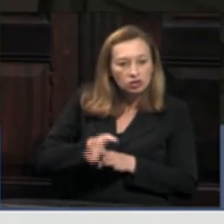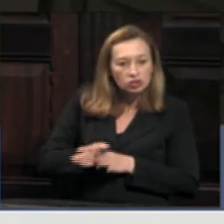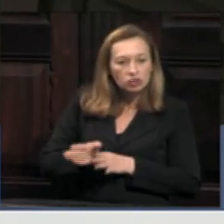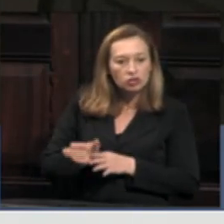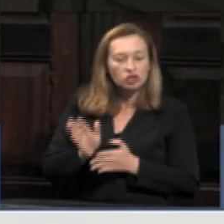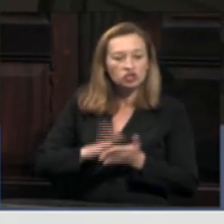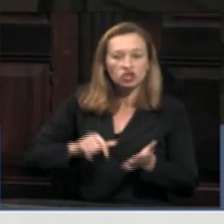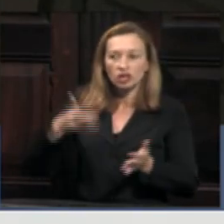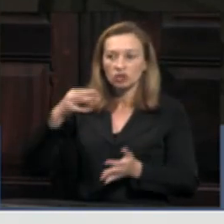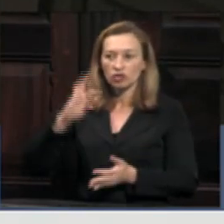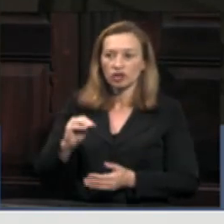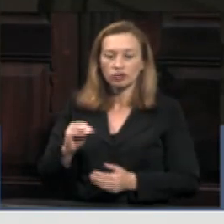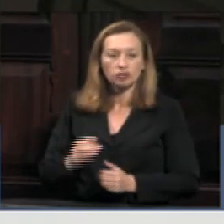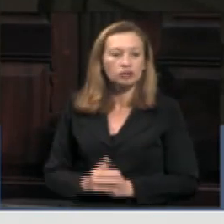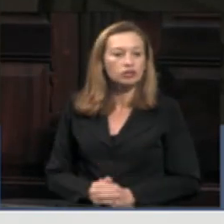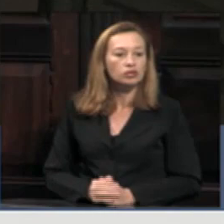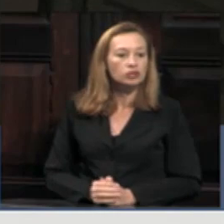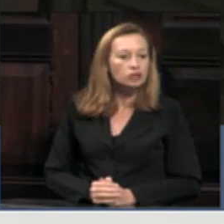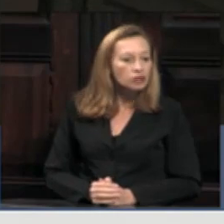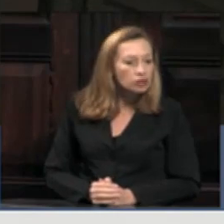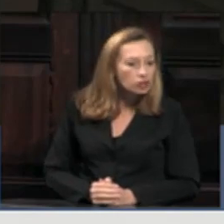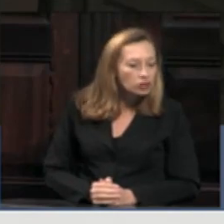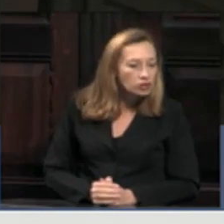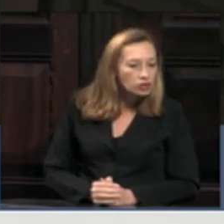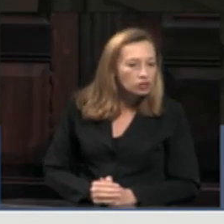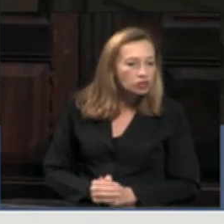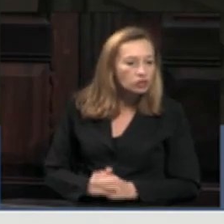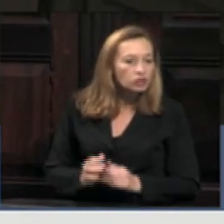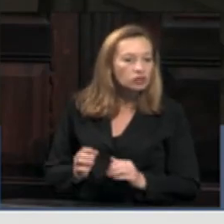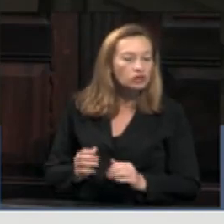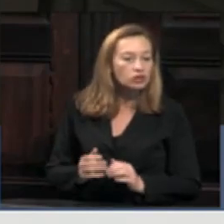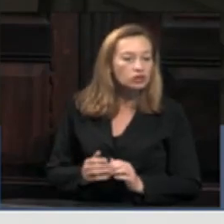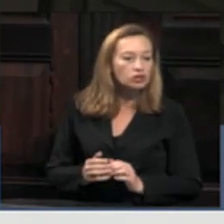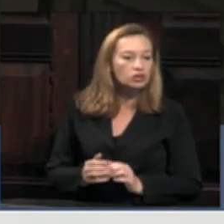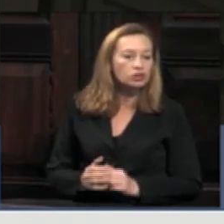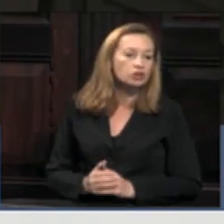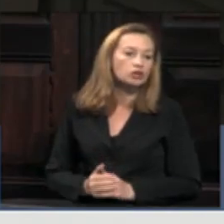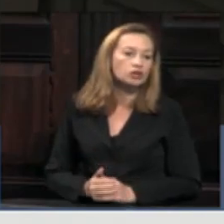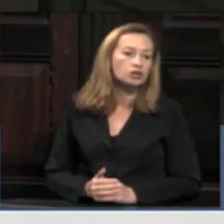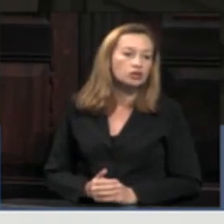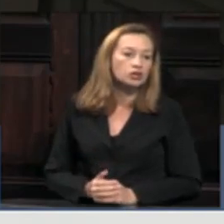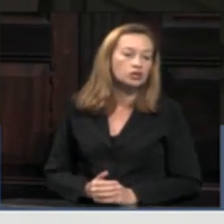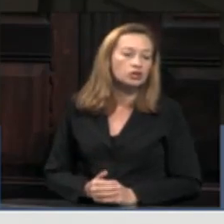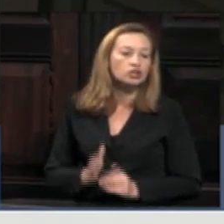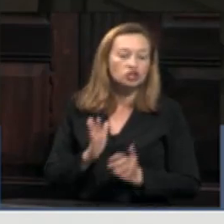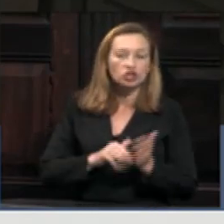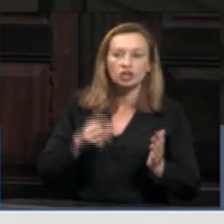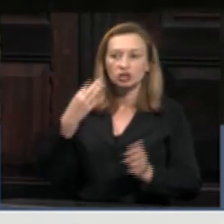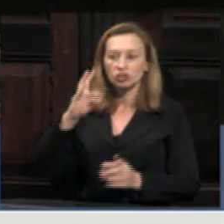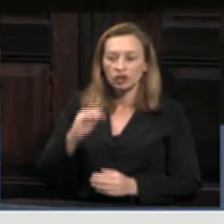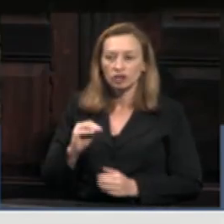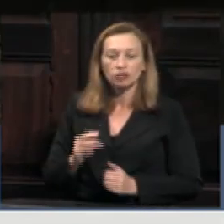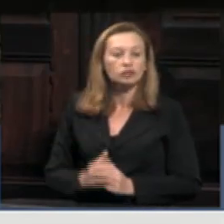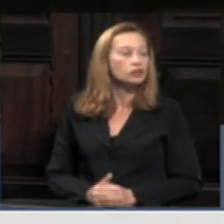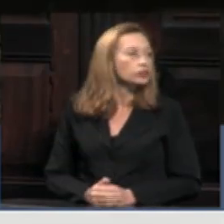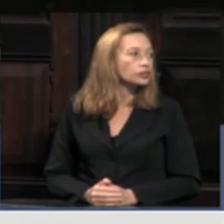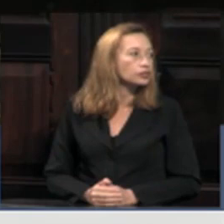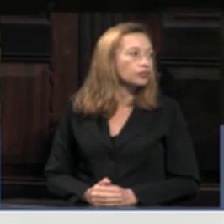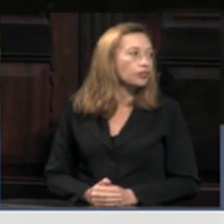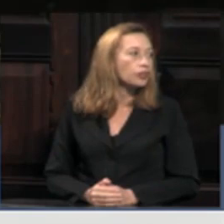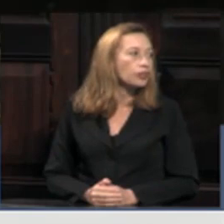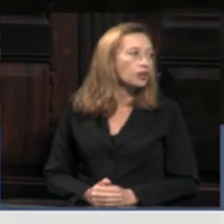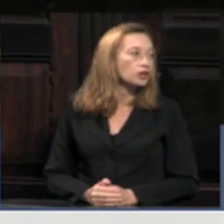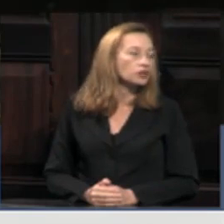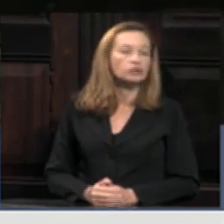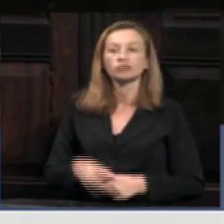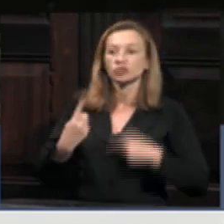pela derrubada do veto. Pela Comissão de Emendas Constitucionais e Vetos, meu parecer é pela derrubada do veto. Emitido parecer,